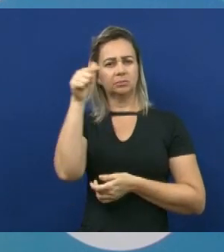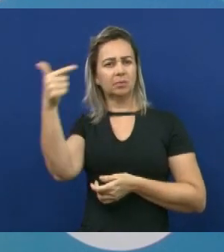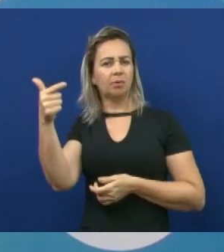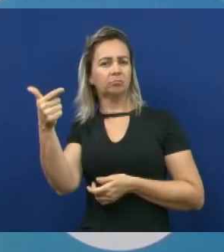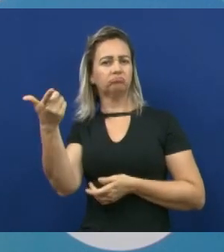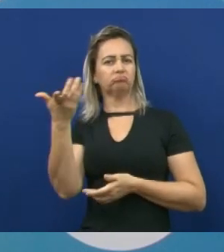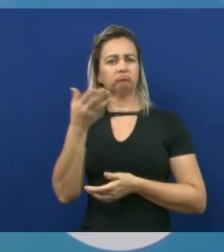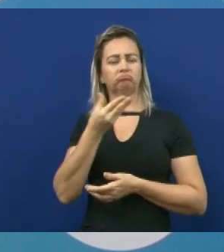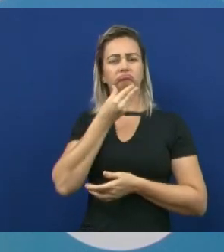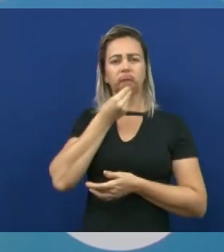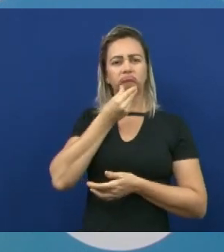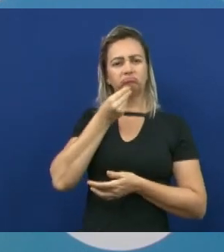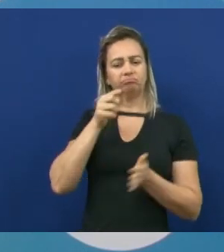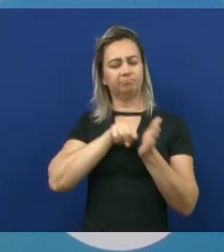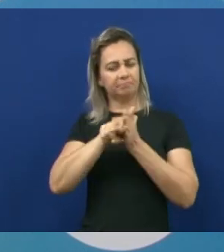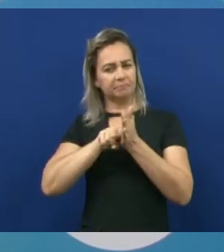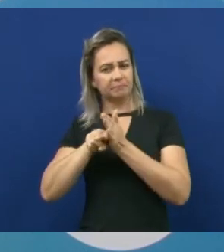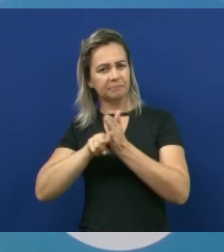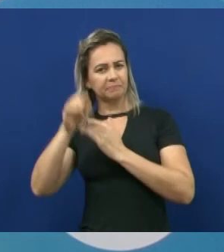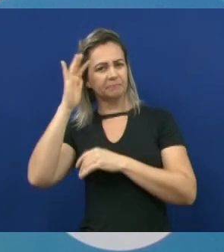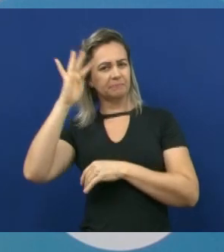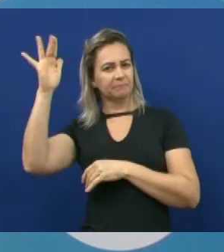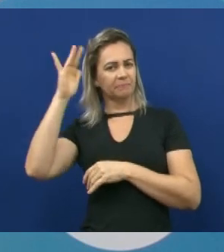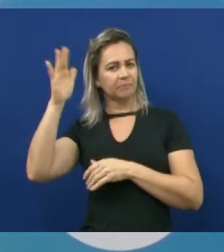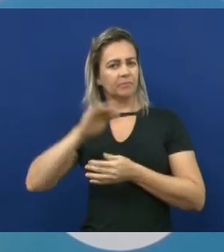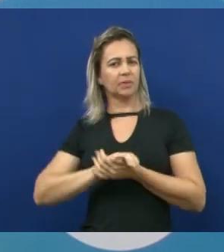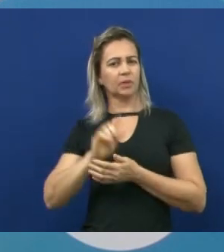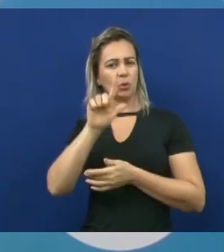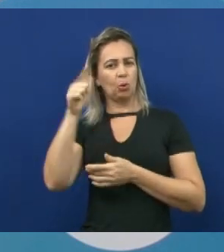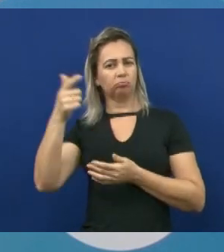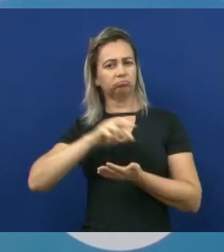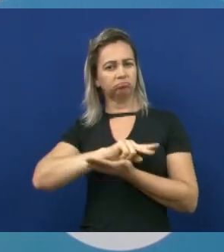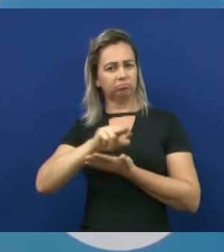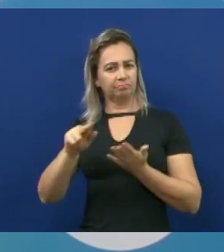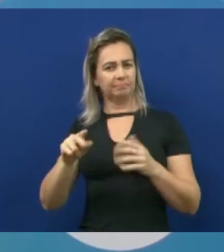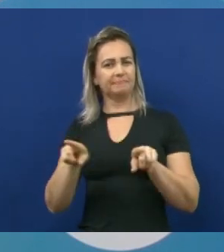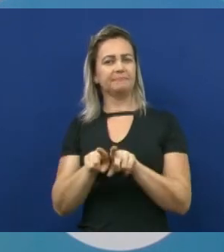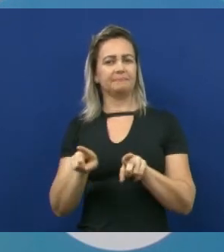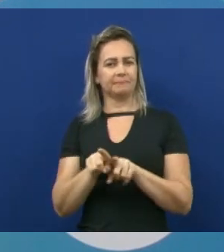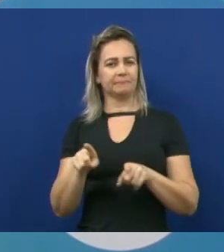cientistas como Isaac Newton, as leis de Newton, que muita gente já ouviu